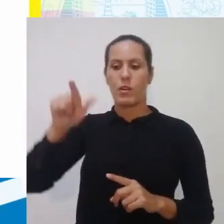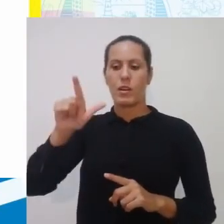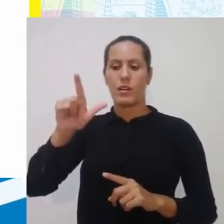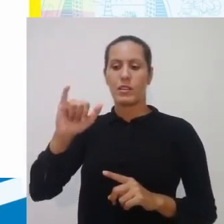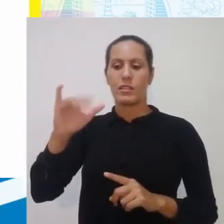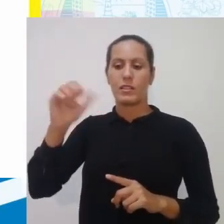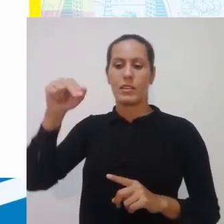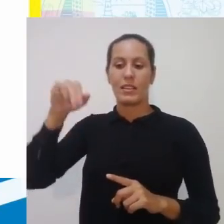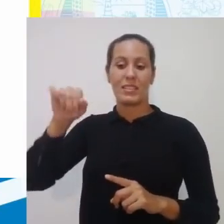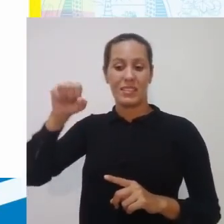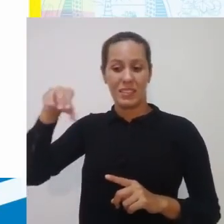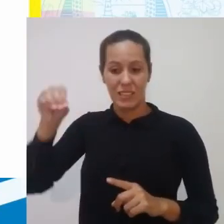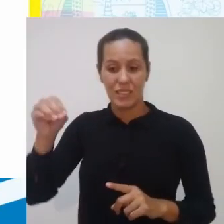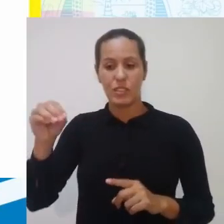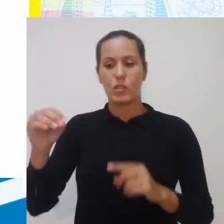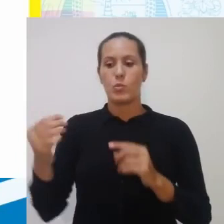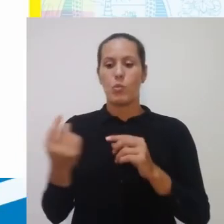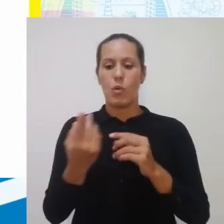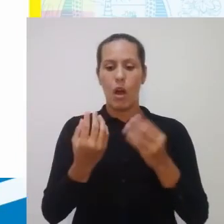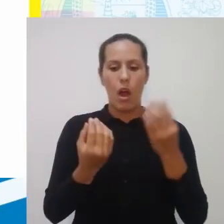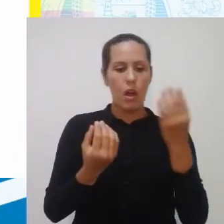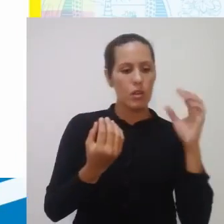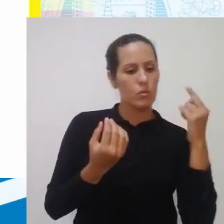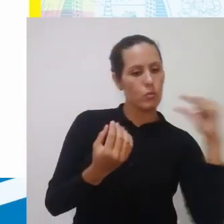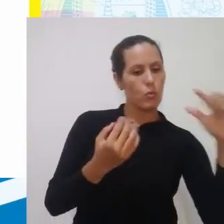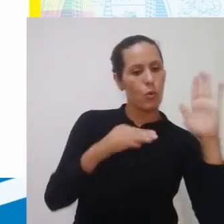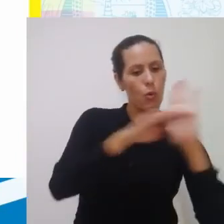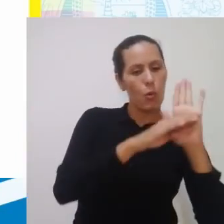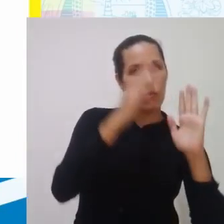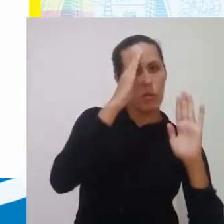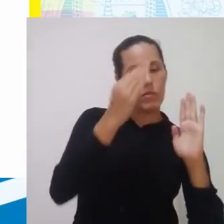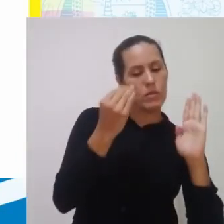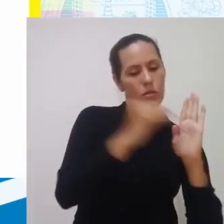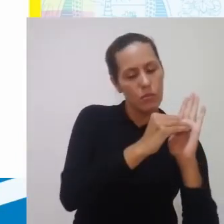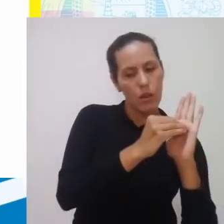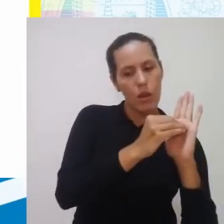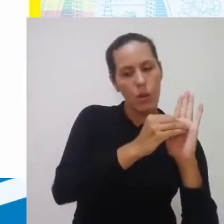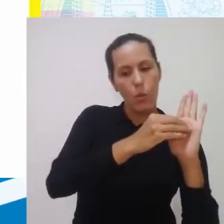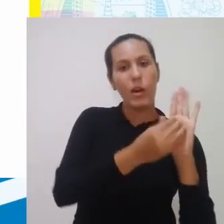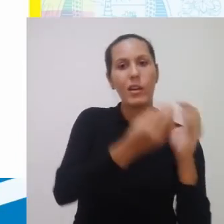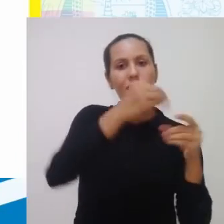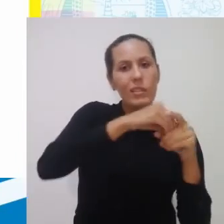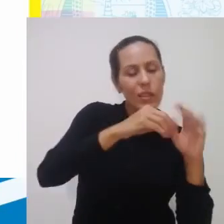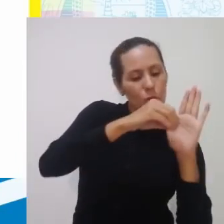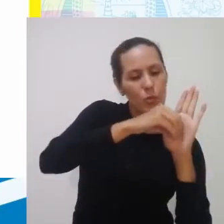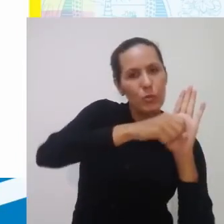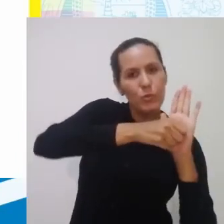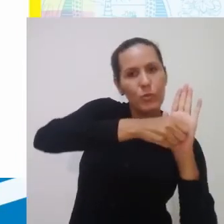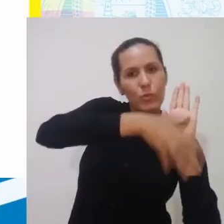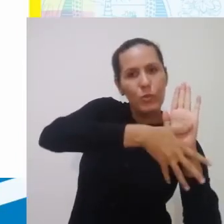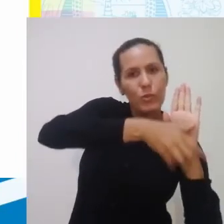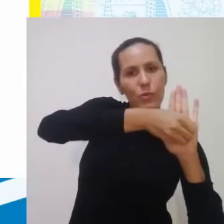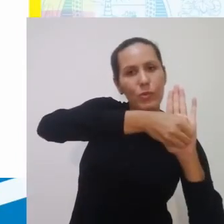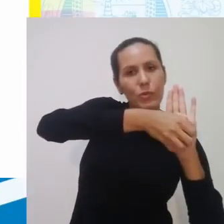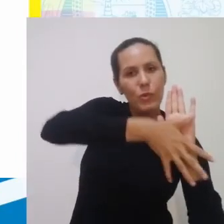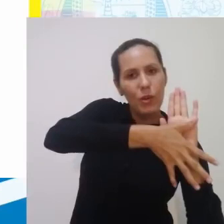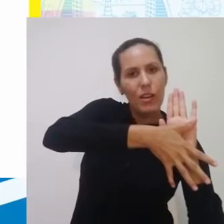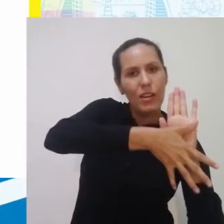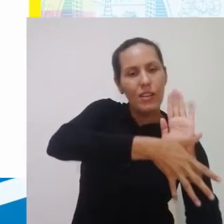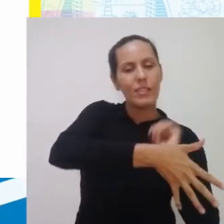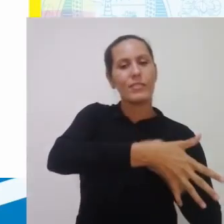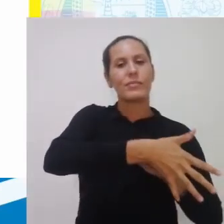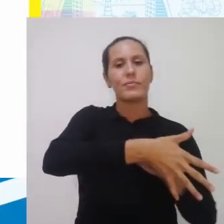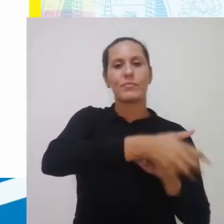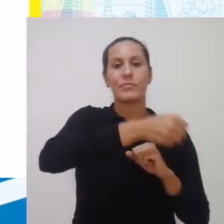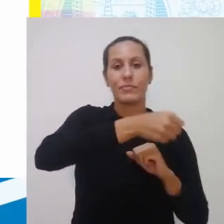O anglicanismo. E dentro de cada tópico principal desse, você tem os desmembramentos.